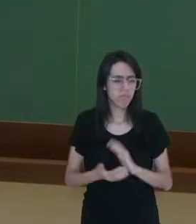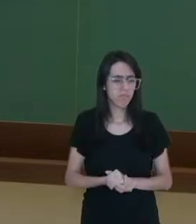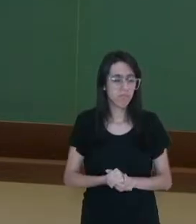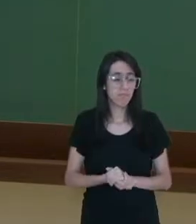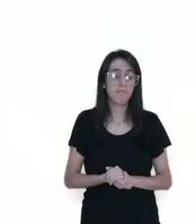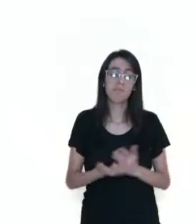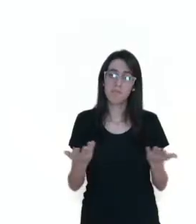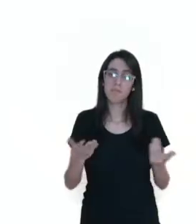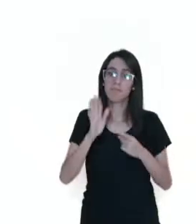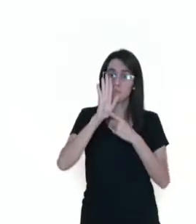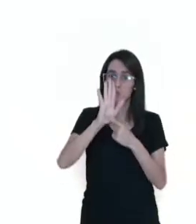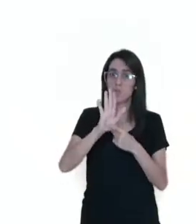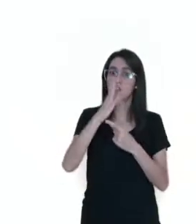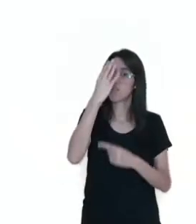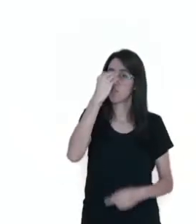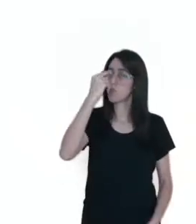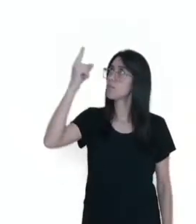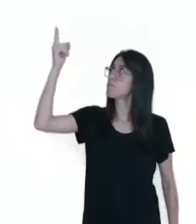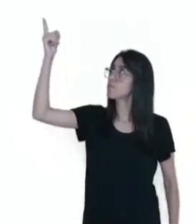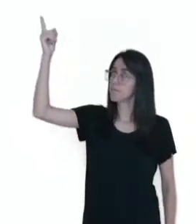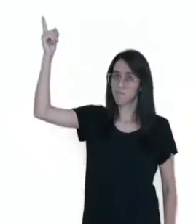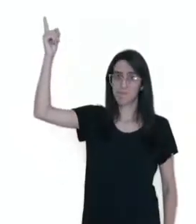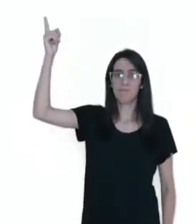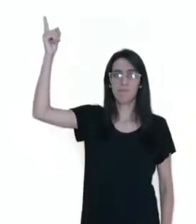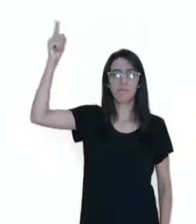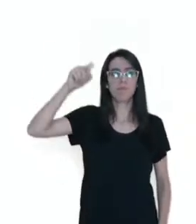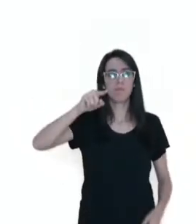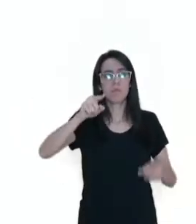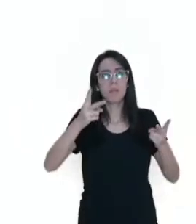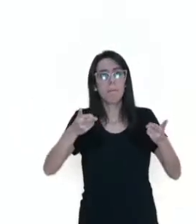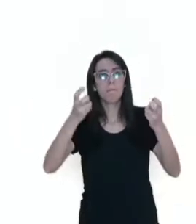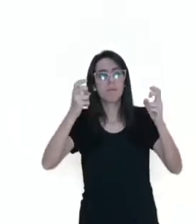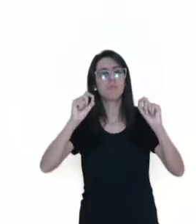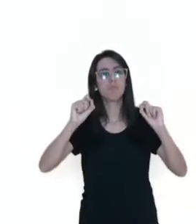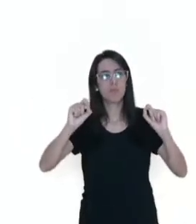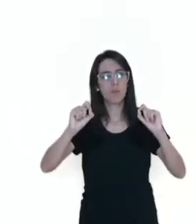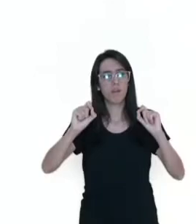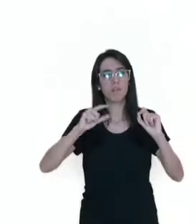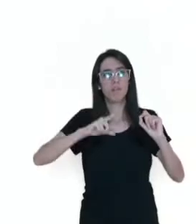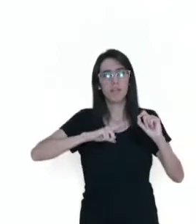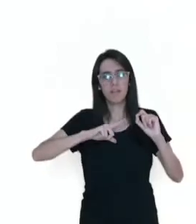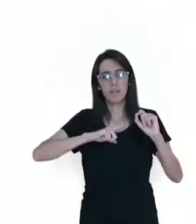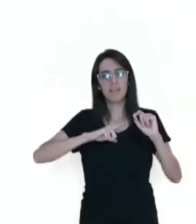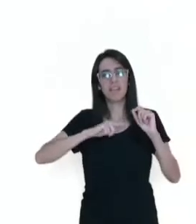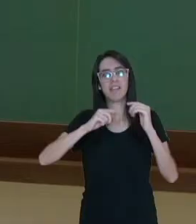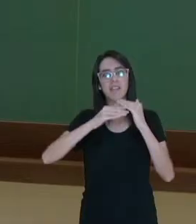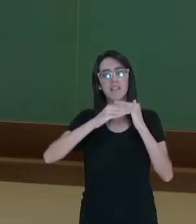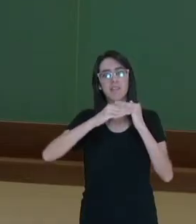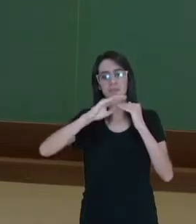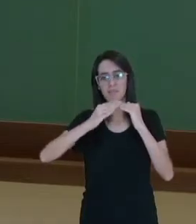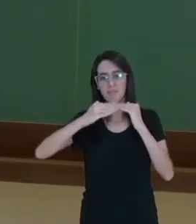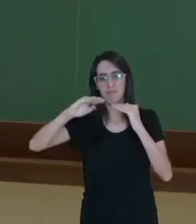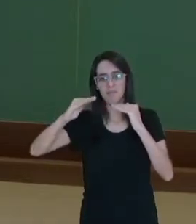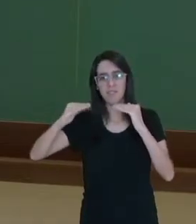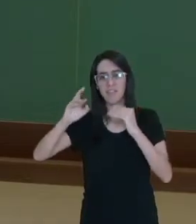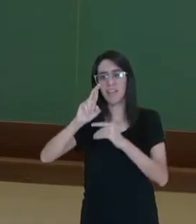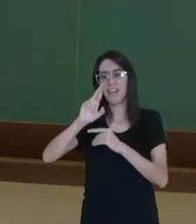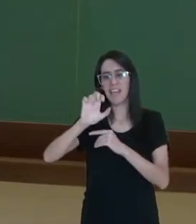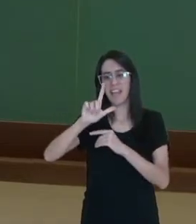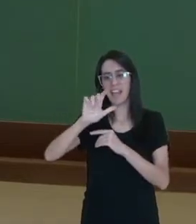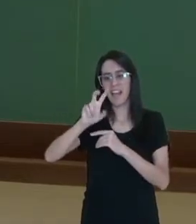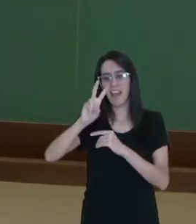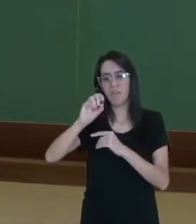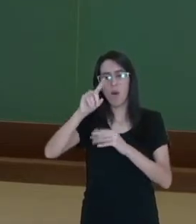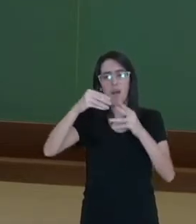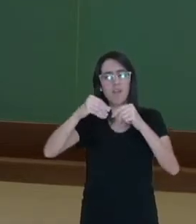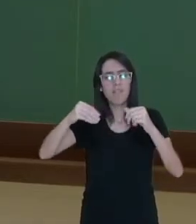essa imagem está aqui, ó. Para você perceber que relevo está associado ao conjunto de ondulações da superfície do